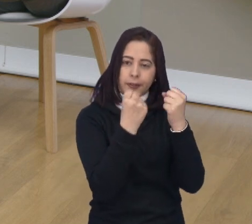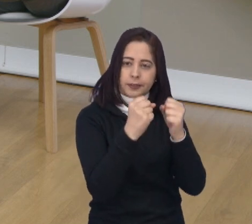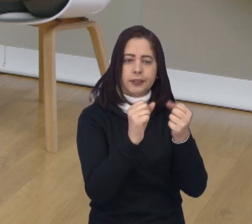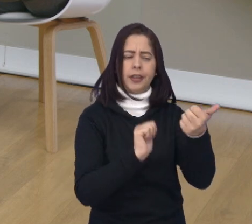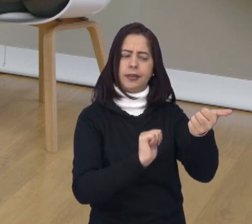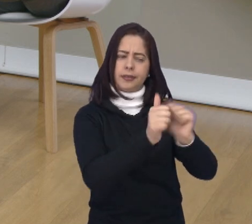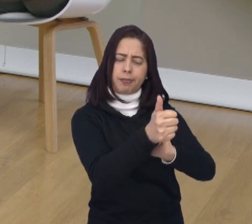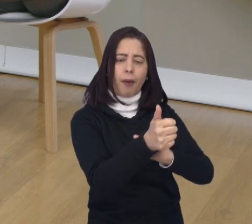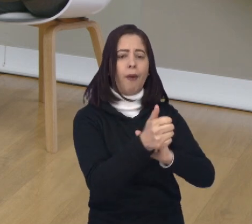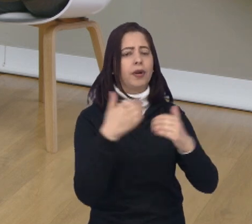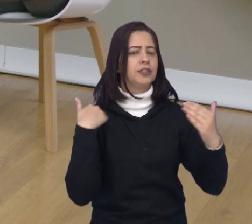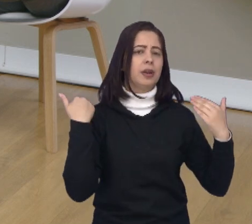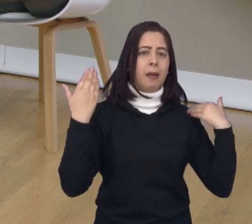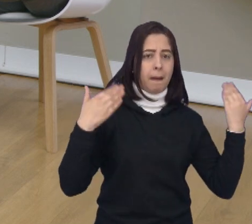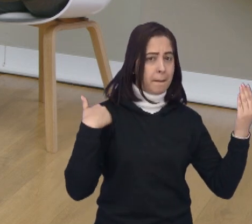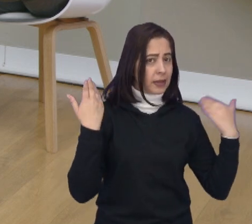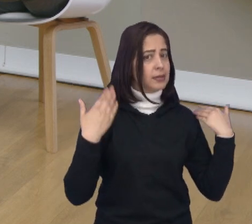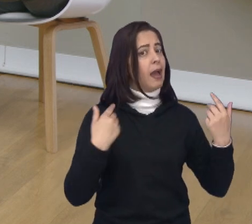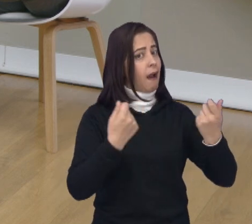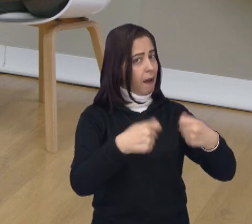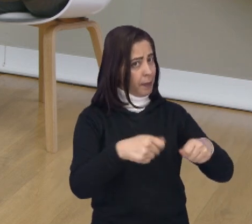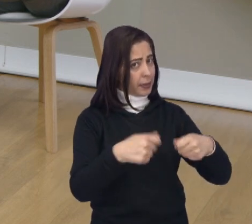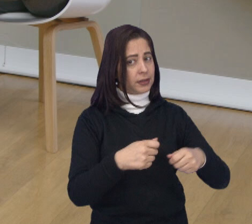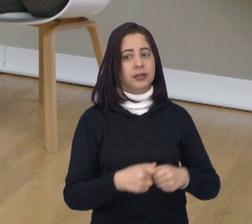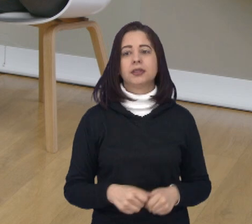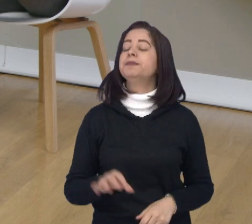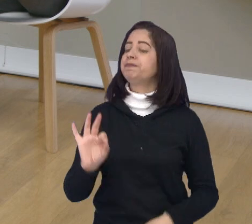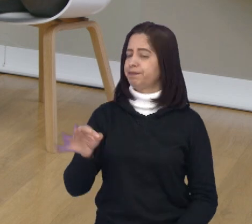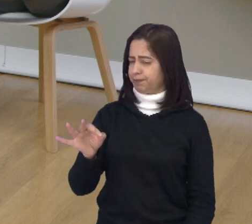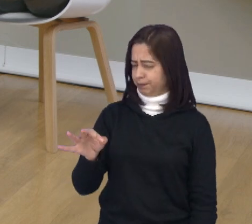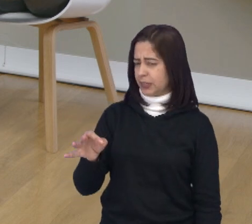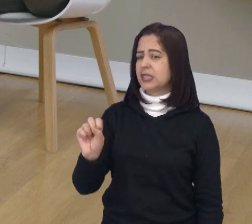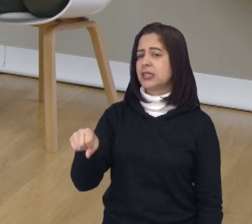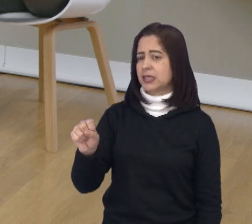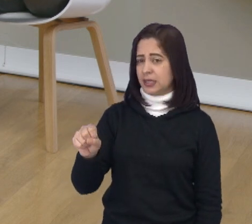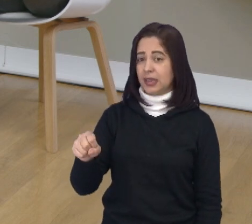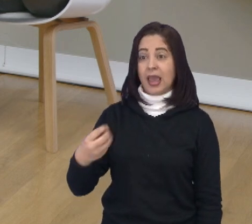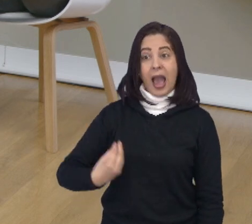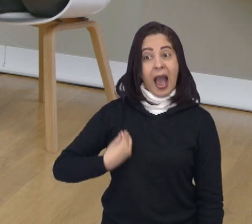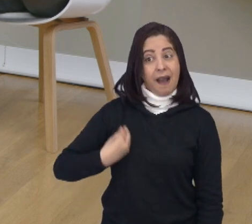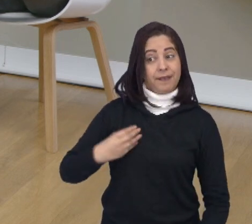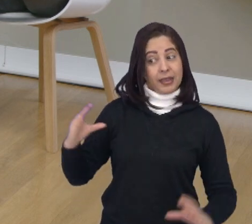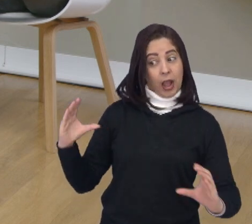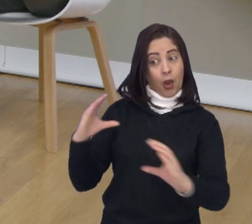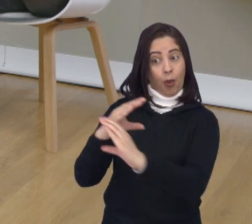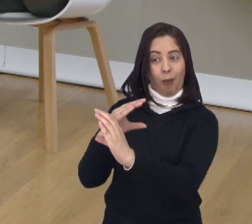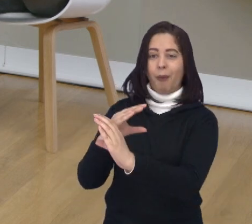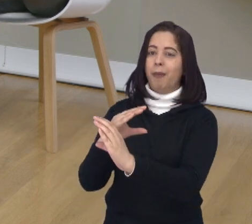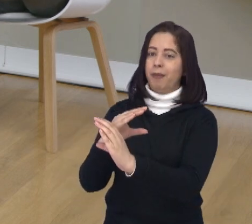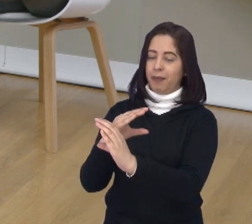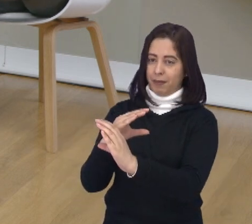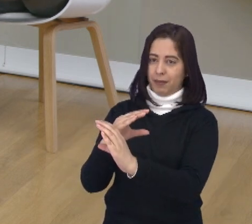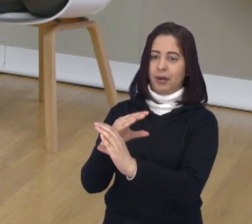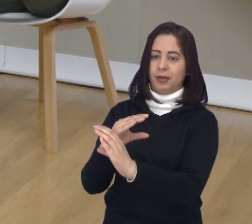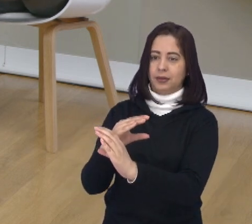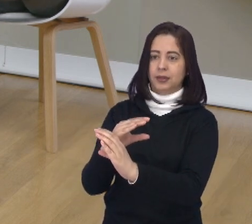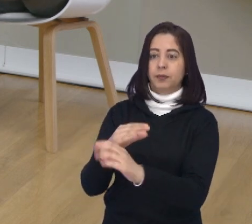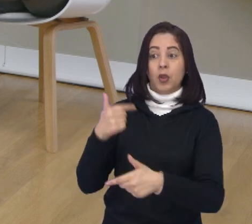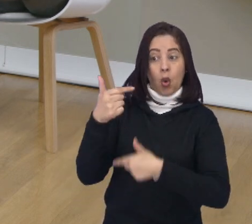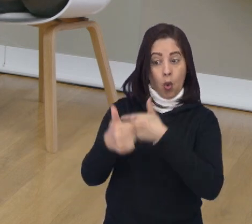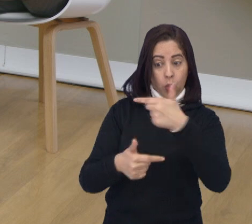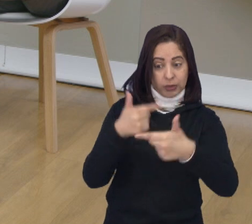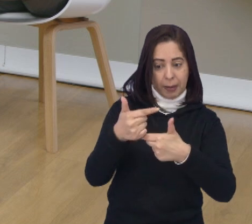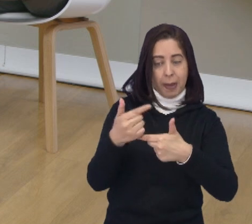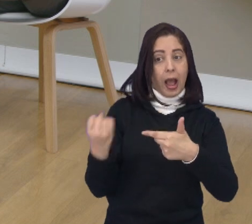esporte, lazer, tem que juntar tudo no pacote. É a roda da vida. É a roda da vida, né? É verdade. A roda da vida é de extrema importância, o trabalho ele faz